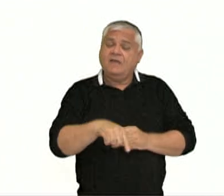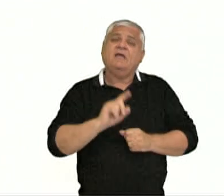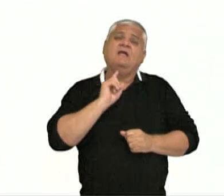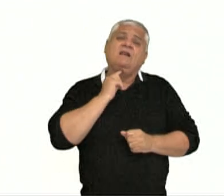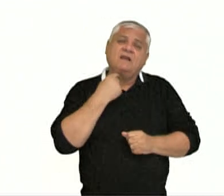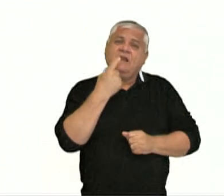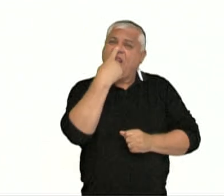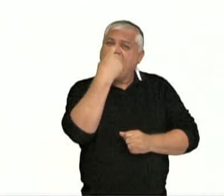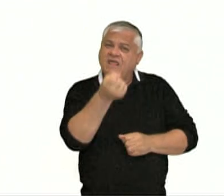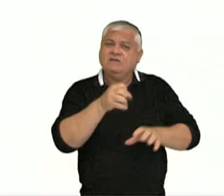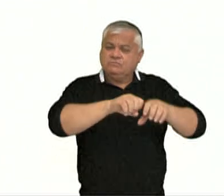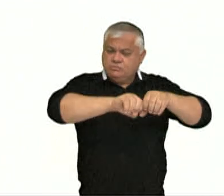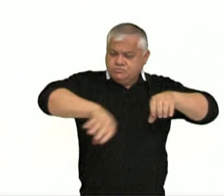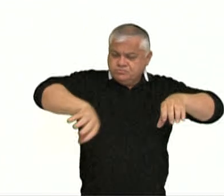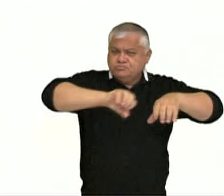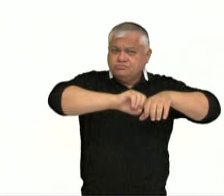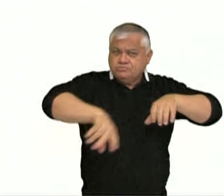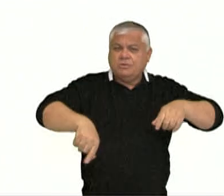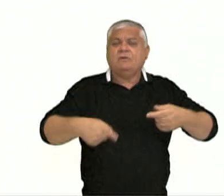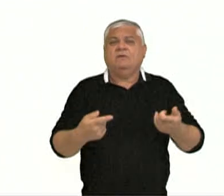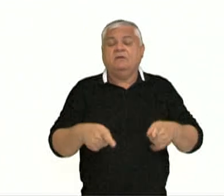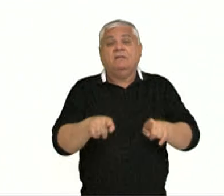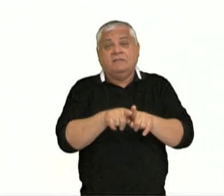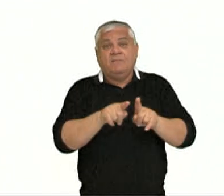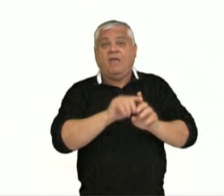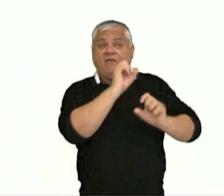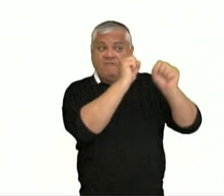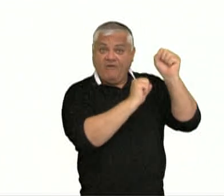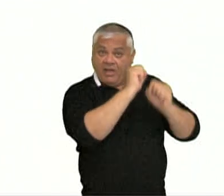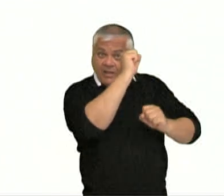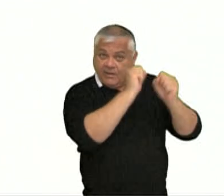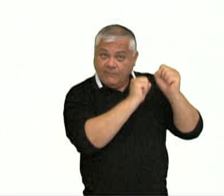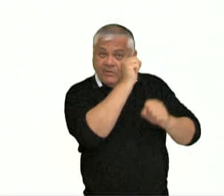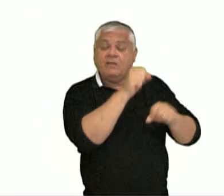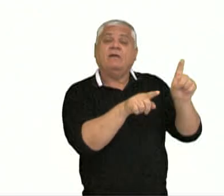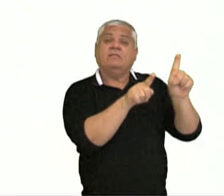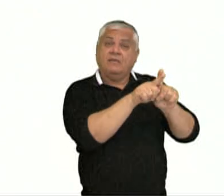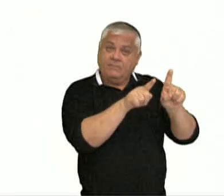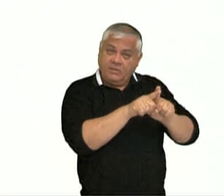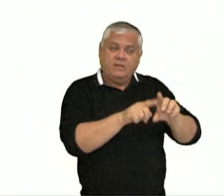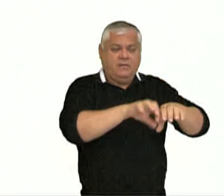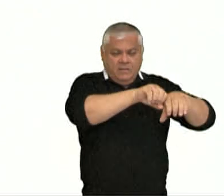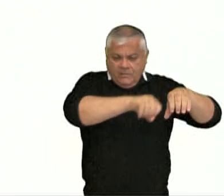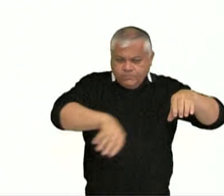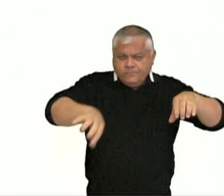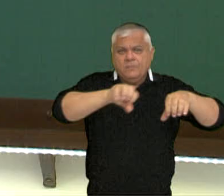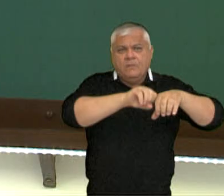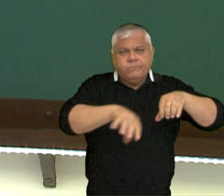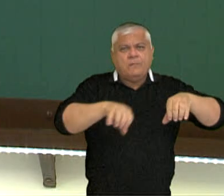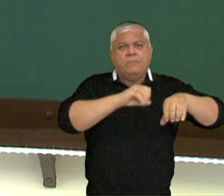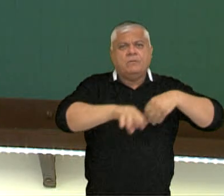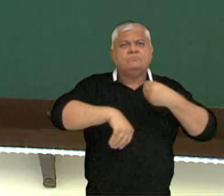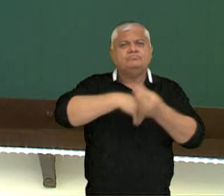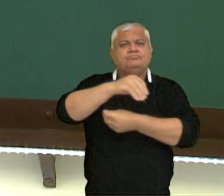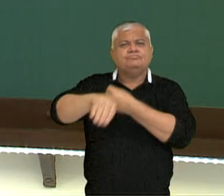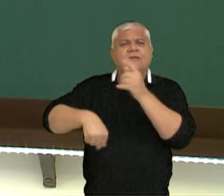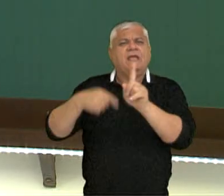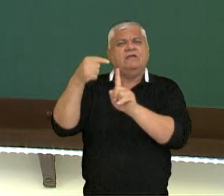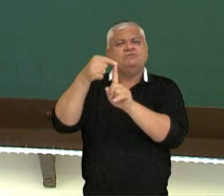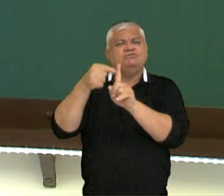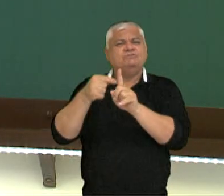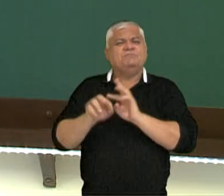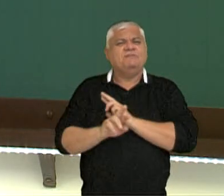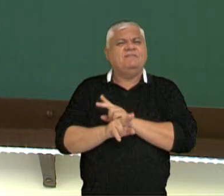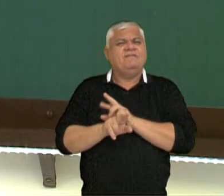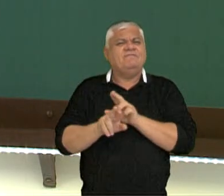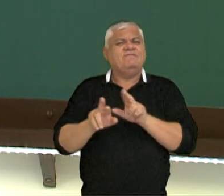esgoto doméstico, né, os formados por processo das fábricas são esgoto industrial. Então são diferentes tipos, mas os